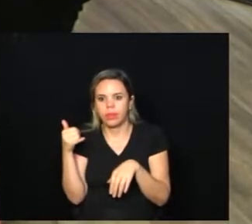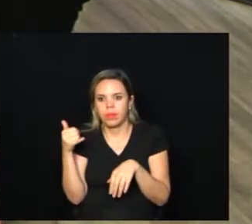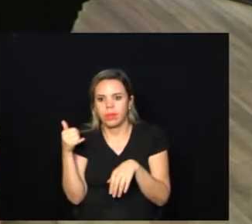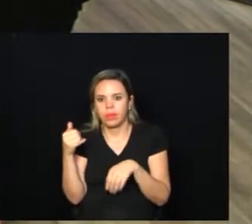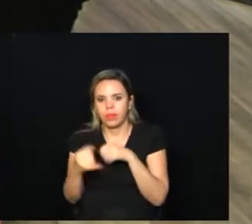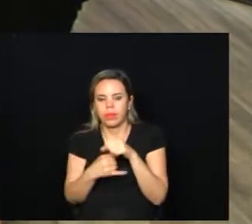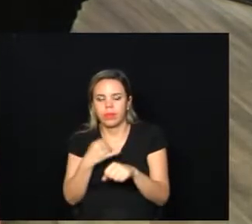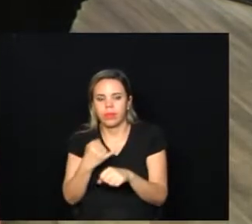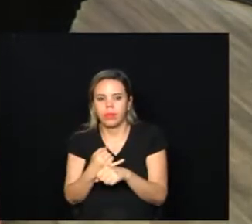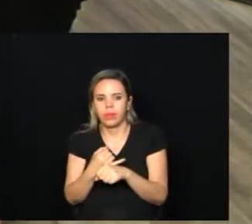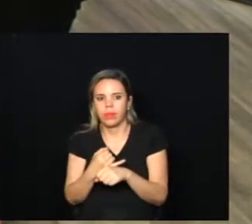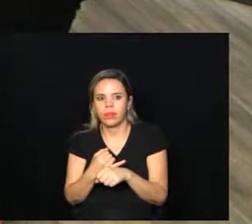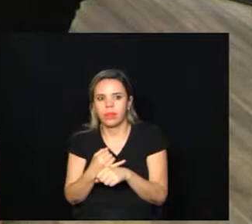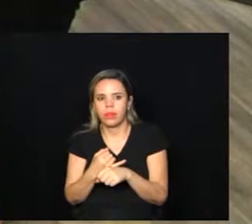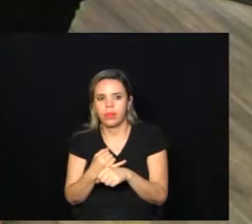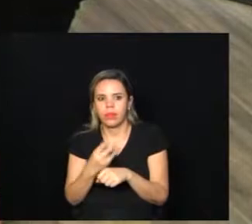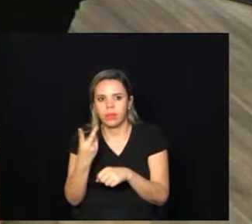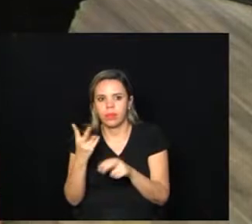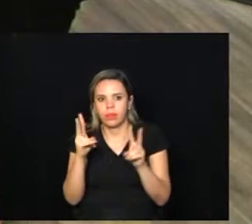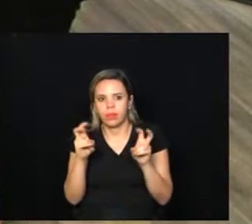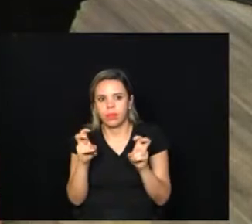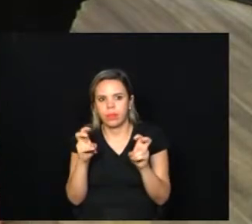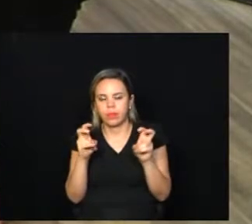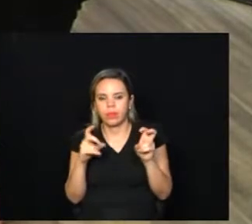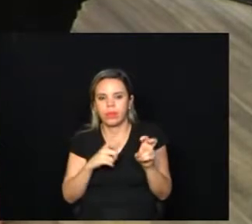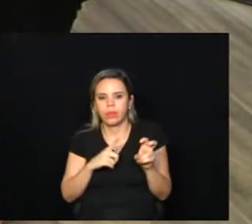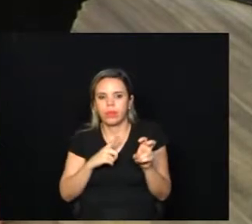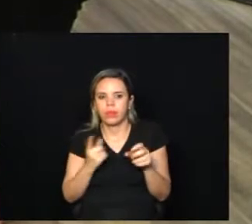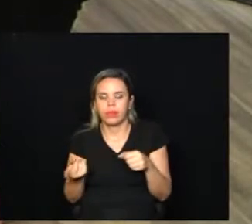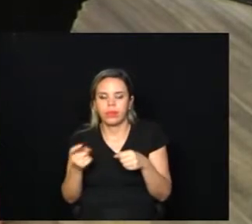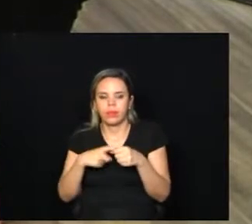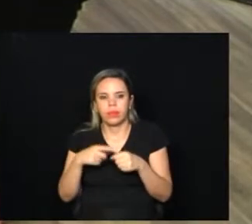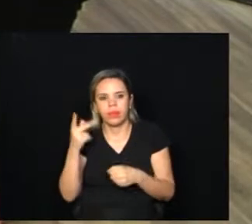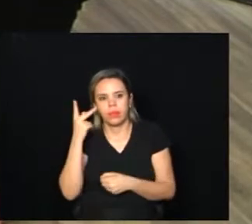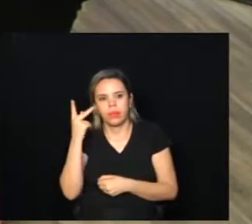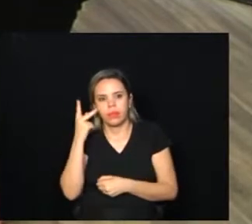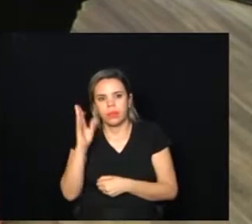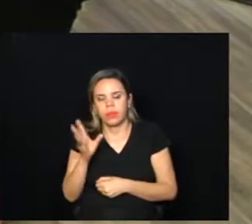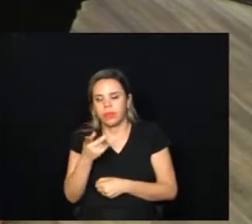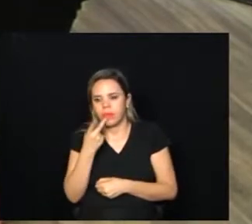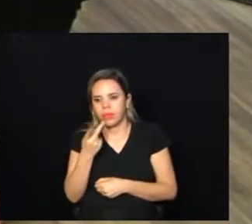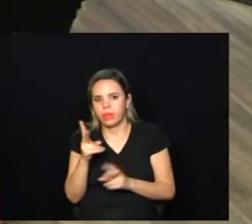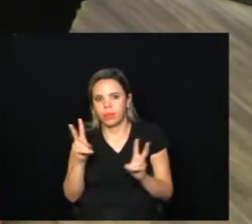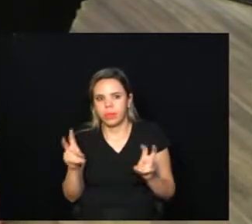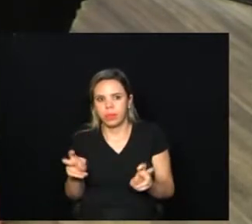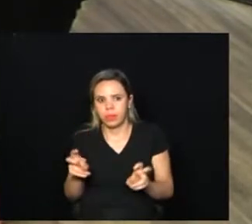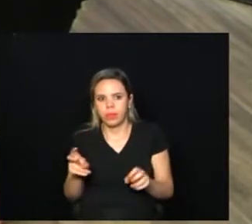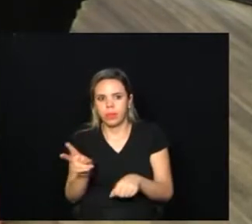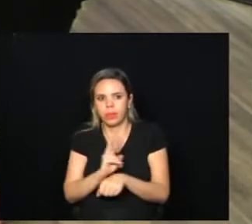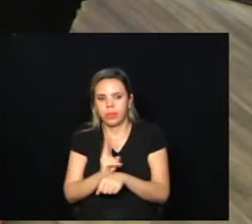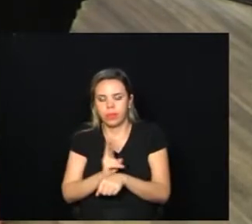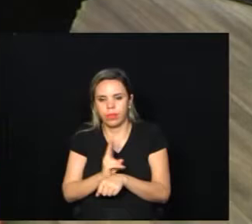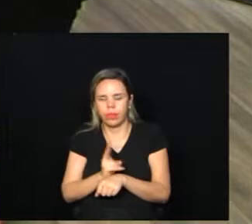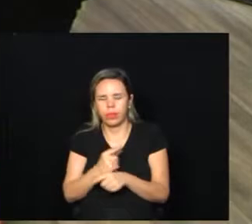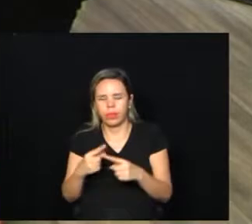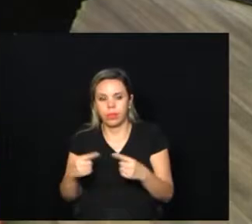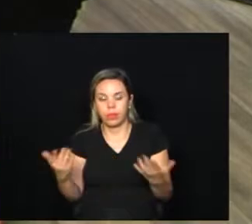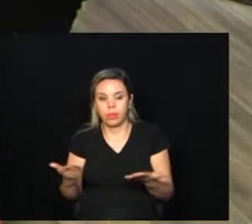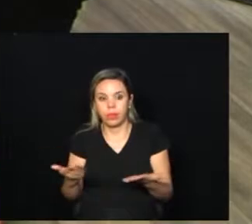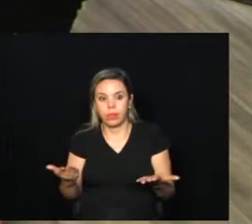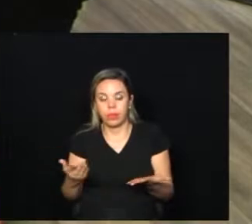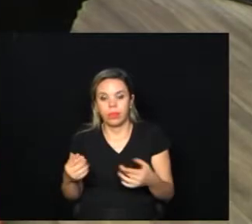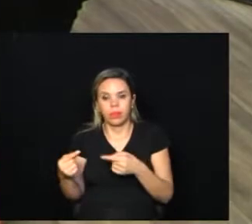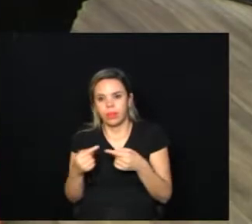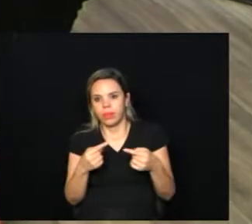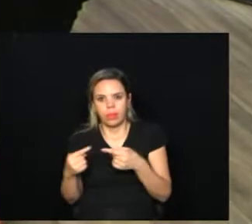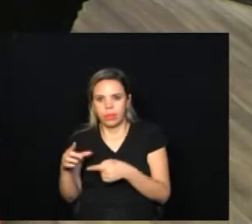pela internet. Dois assuntos, Mirna Abreu, tem o Retoma São Paulo e depois eu já quero falar sobre a segurança, porque hoje é dia de derby